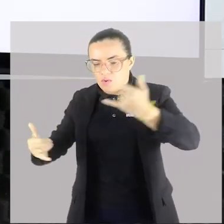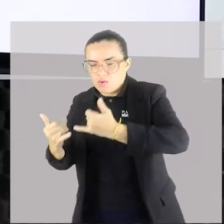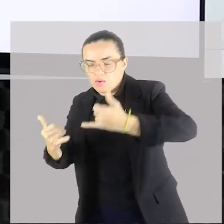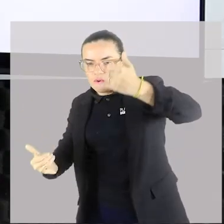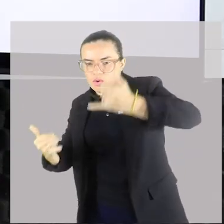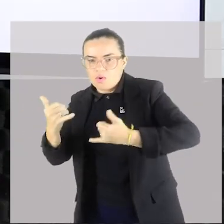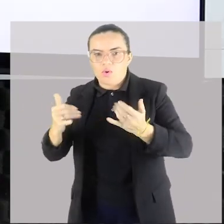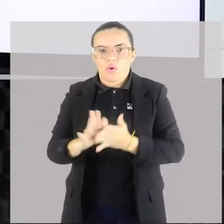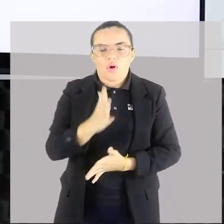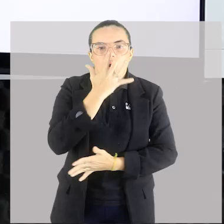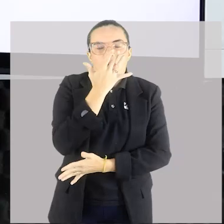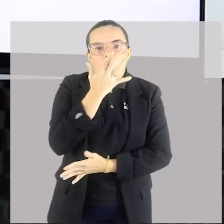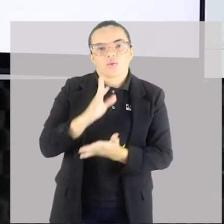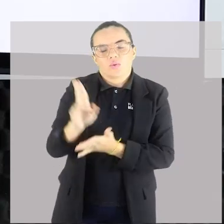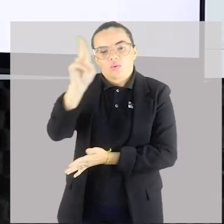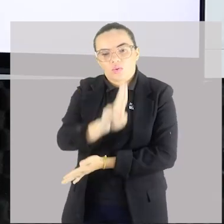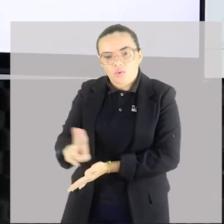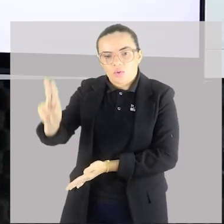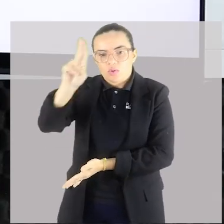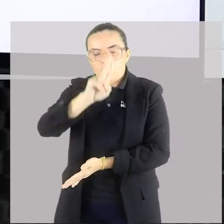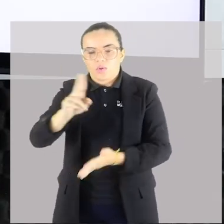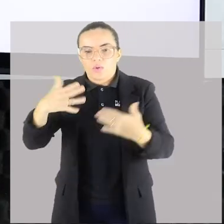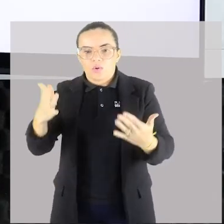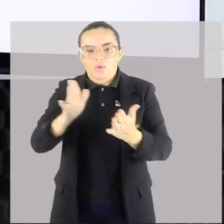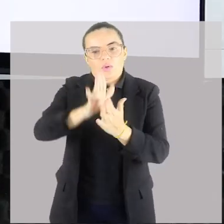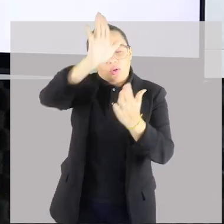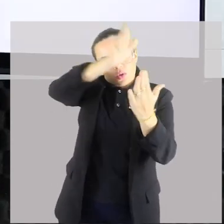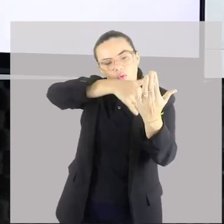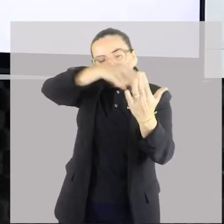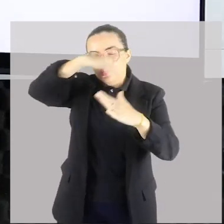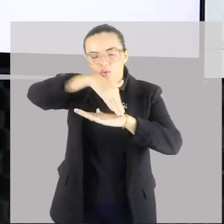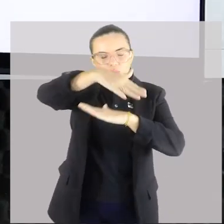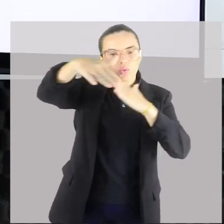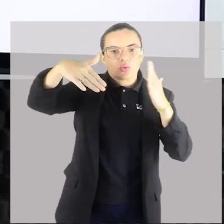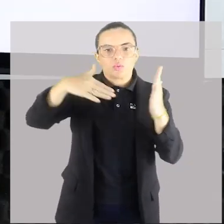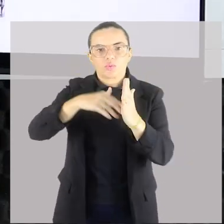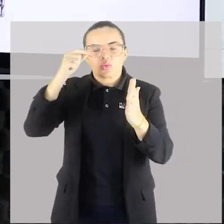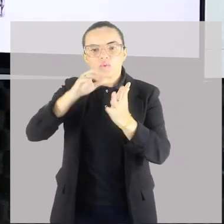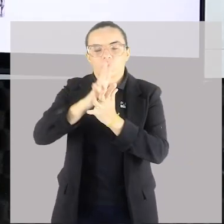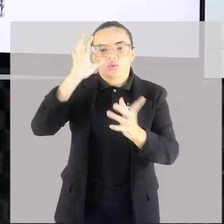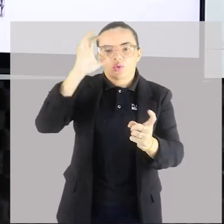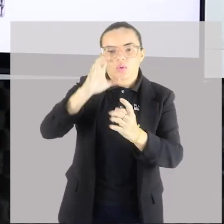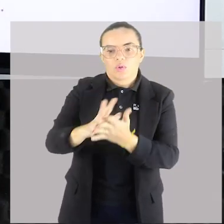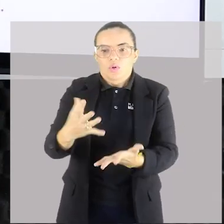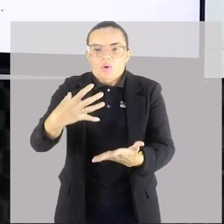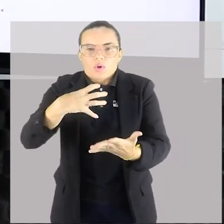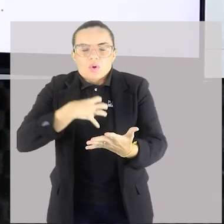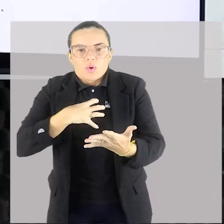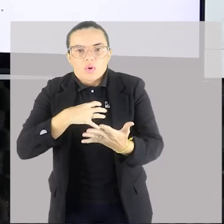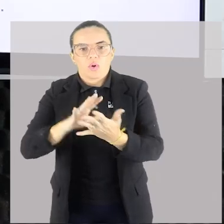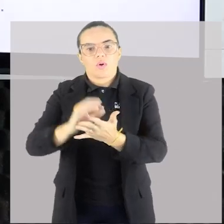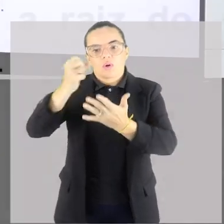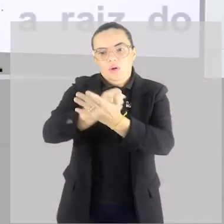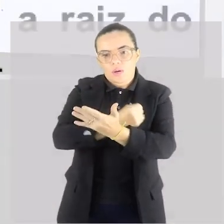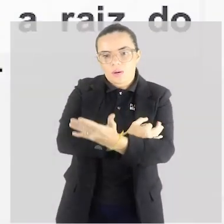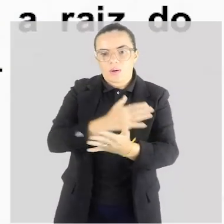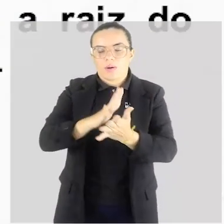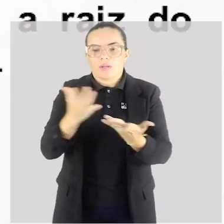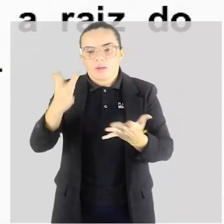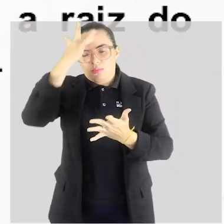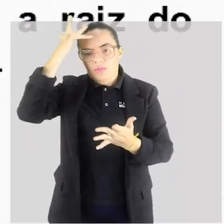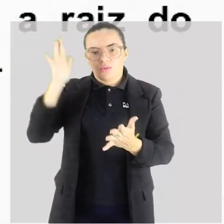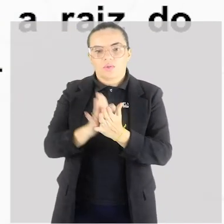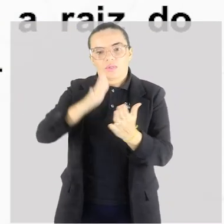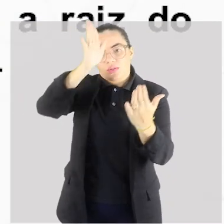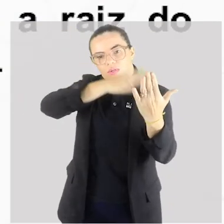as cores estão trabalhadas, o peso sobre a tela, tudo é um reflexo do estado emocional do artista em si.